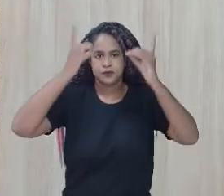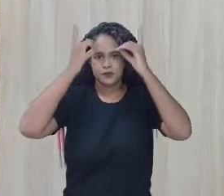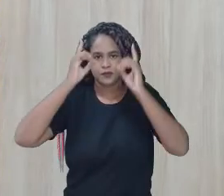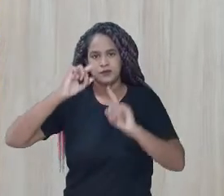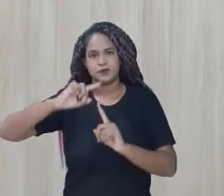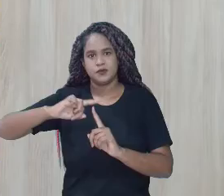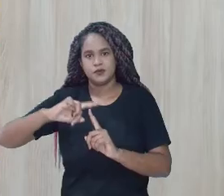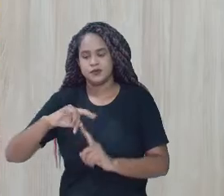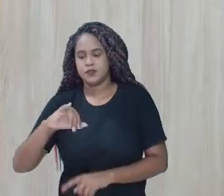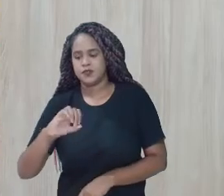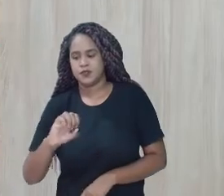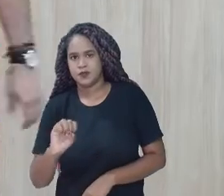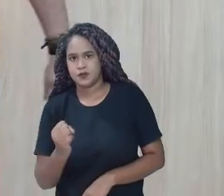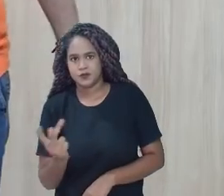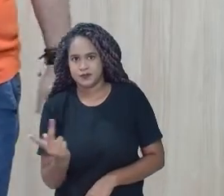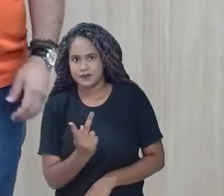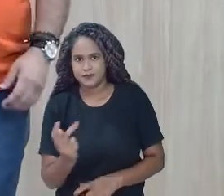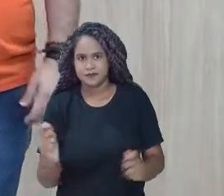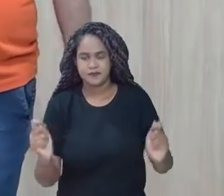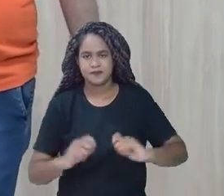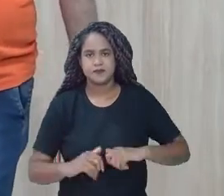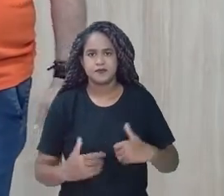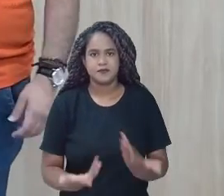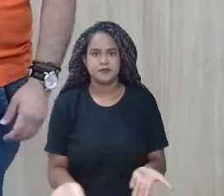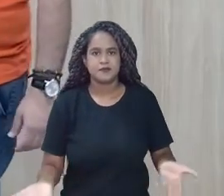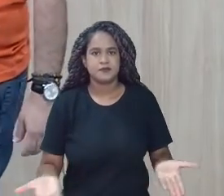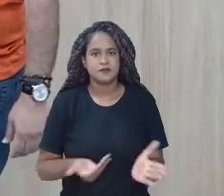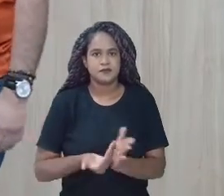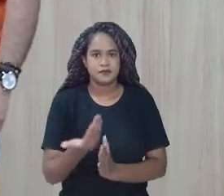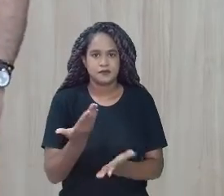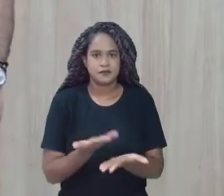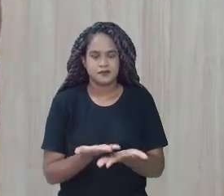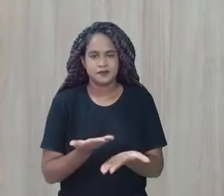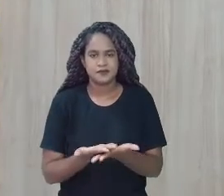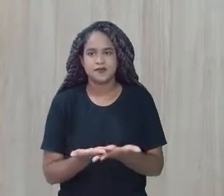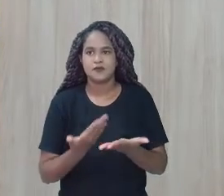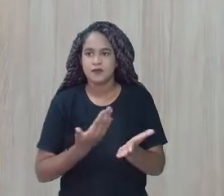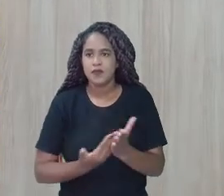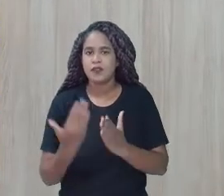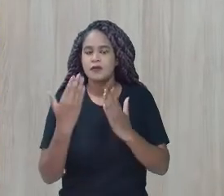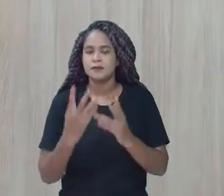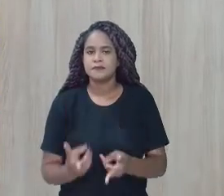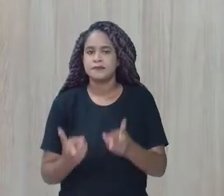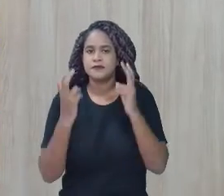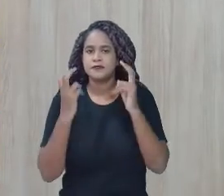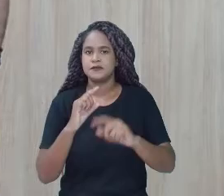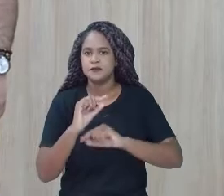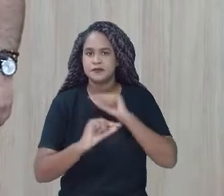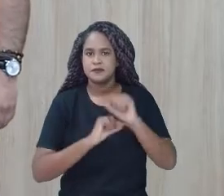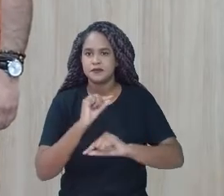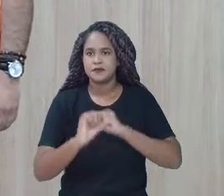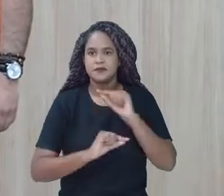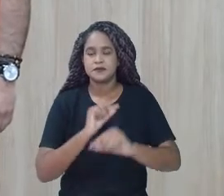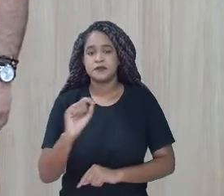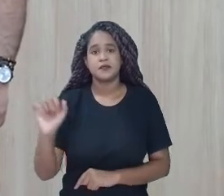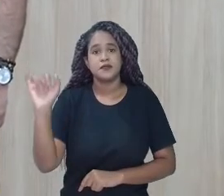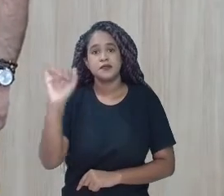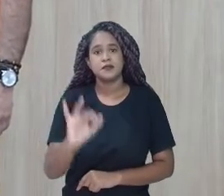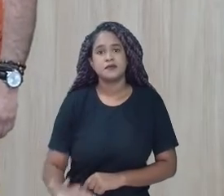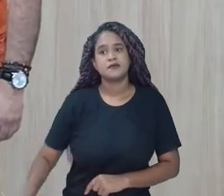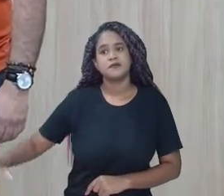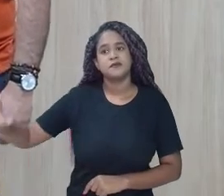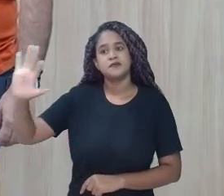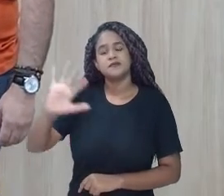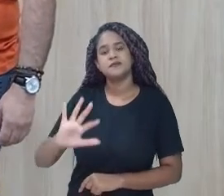ou iOS, ok? Então vamos começar a nossa aula, a gente vai começar observando uma imagem, né?